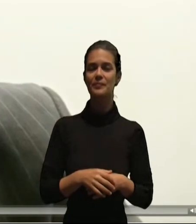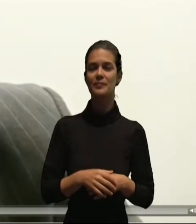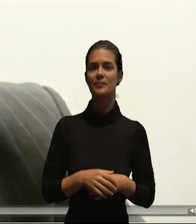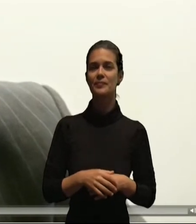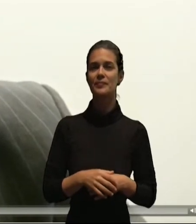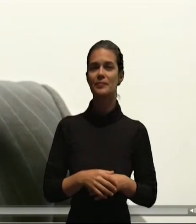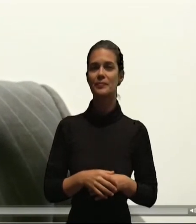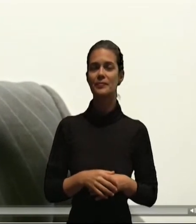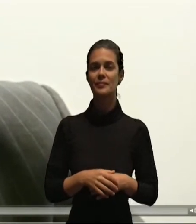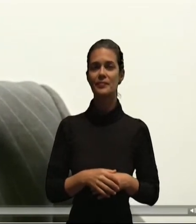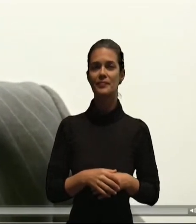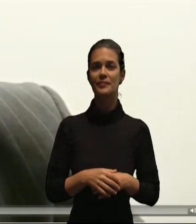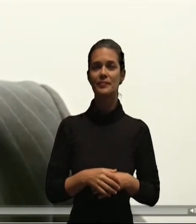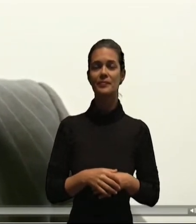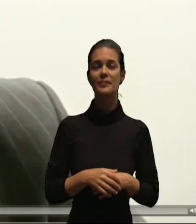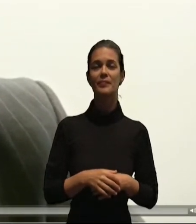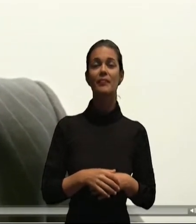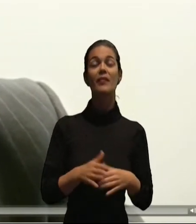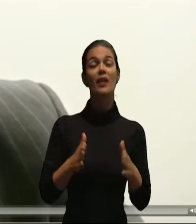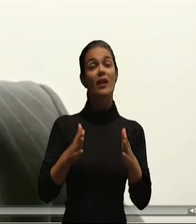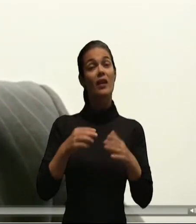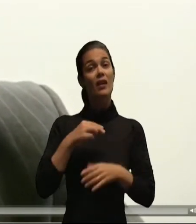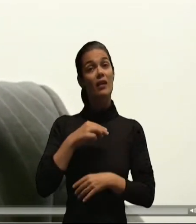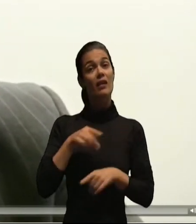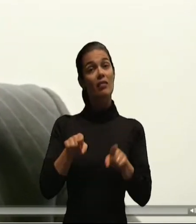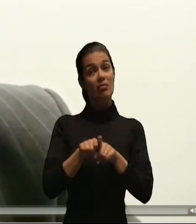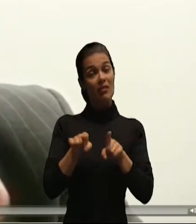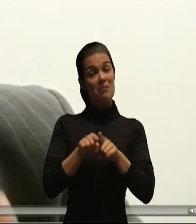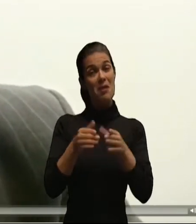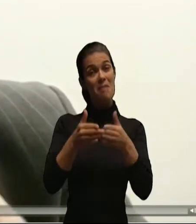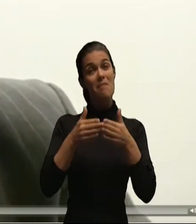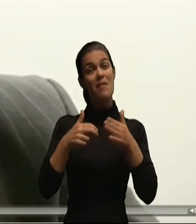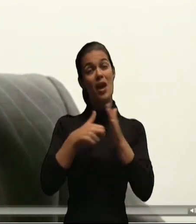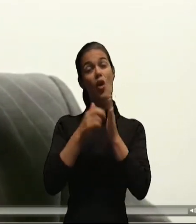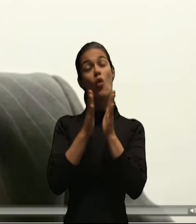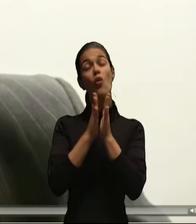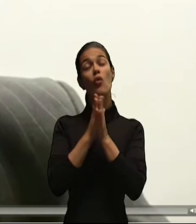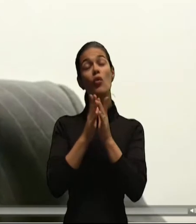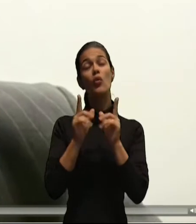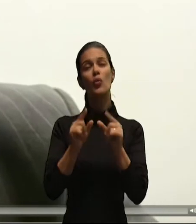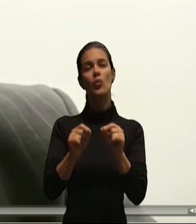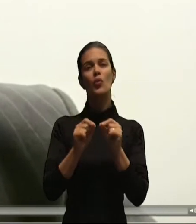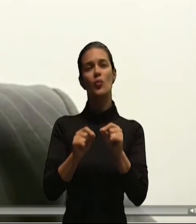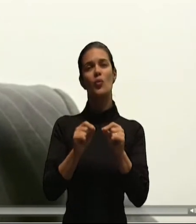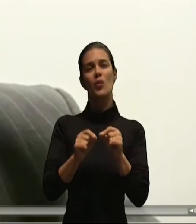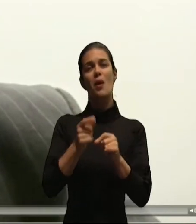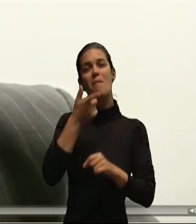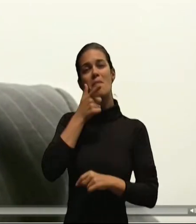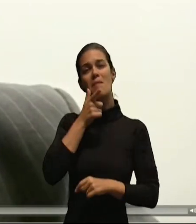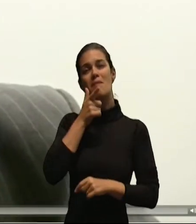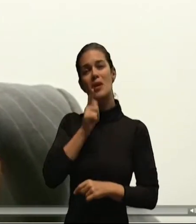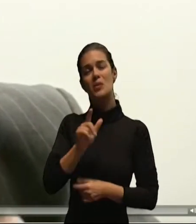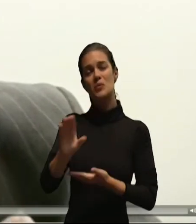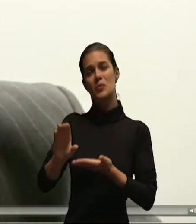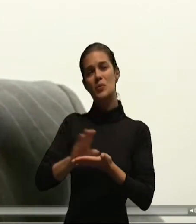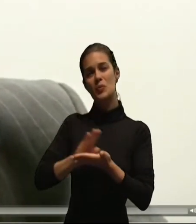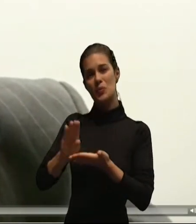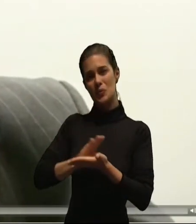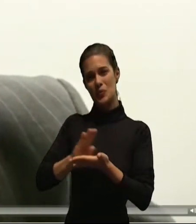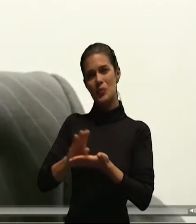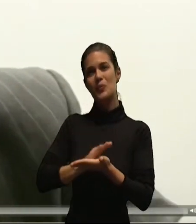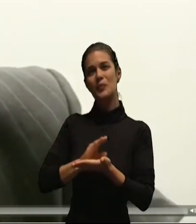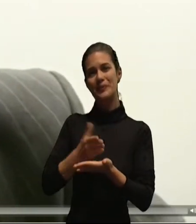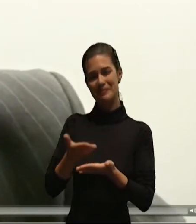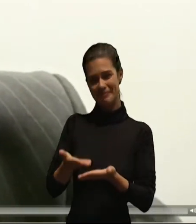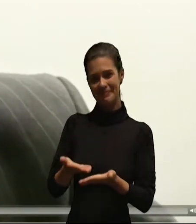liderança. E além disso, ele pede oração também pela manutenção dos recursos que atendem hoje ali. A Memorial